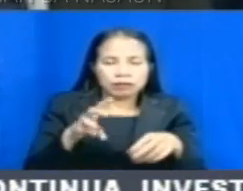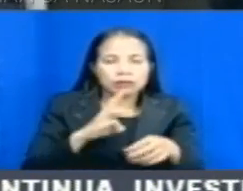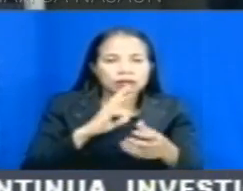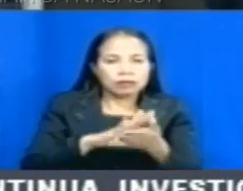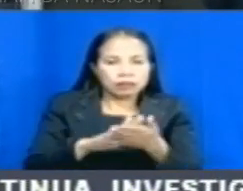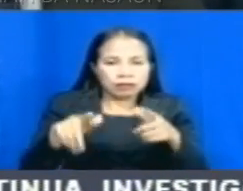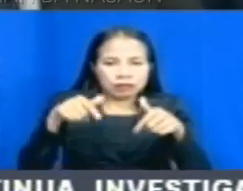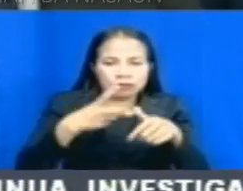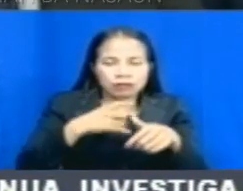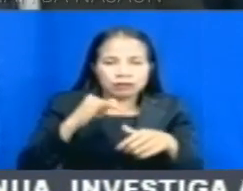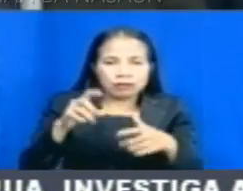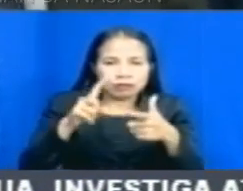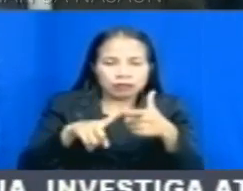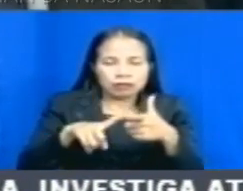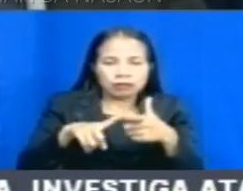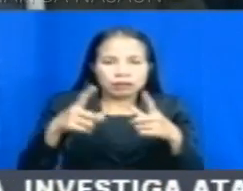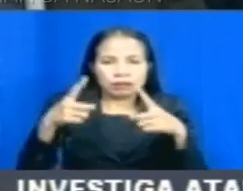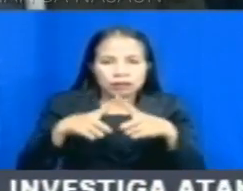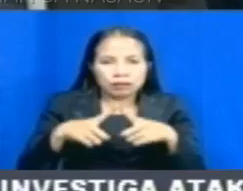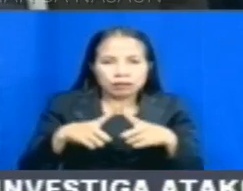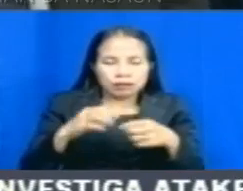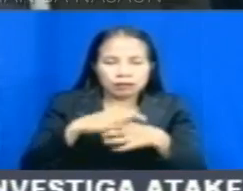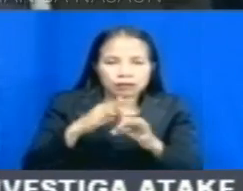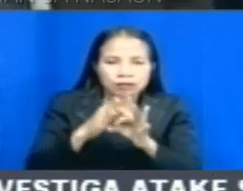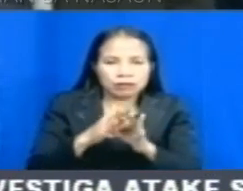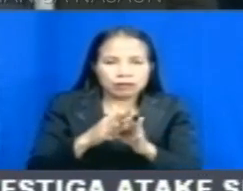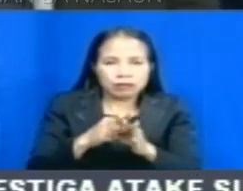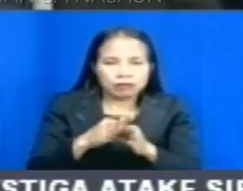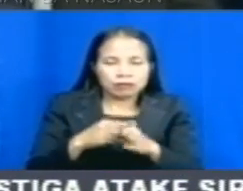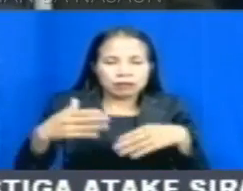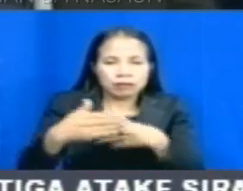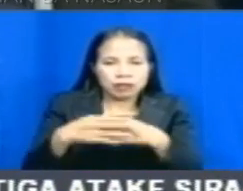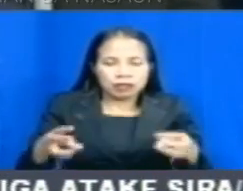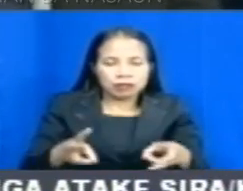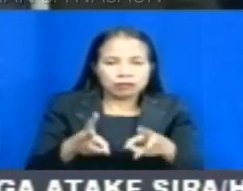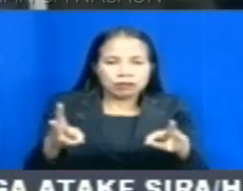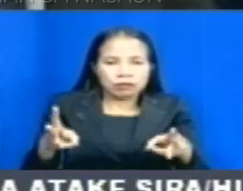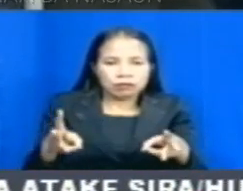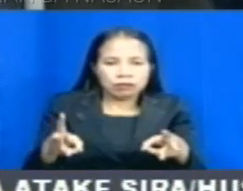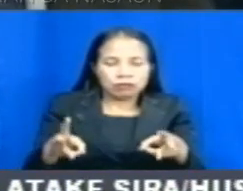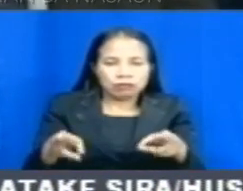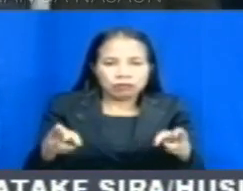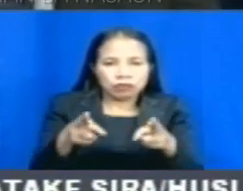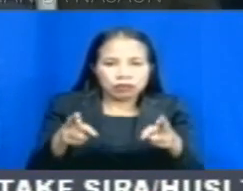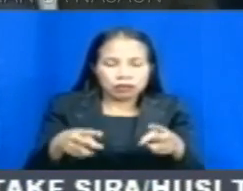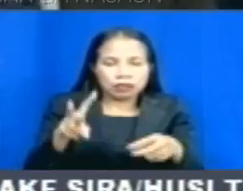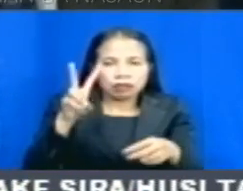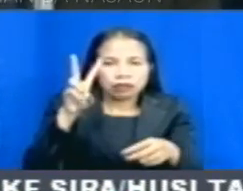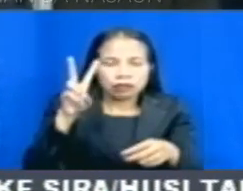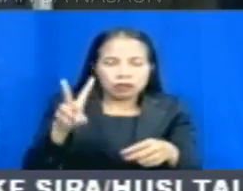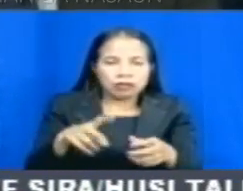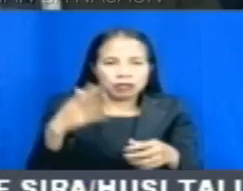di linia, depois segundo ba reabilitação motor nini niam, depois Ruatang mak irigasaw ida